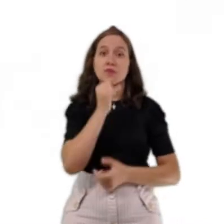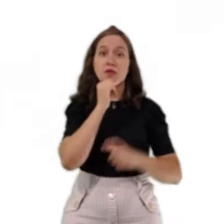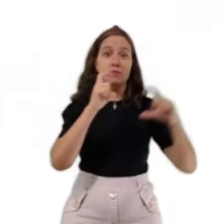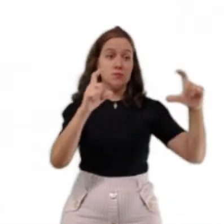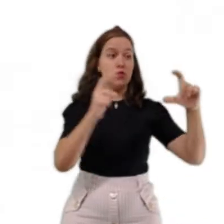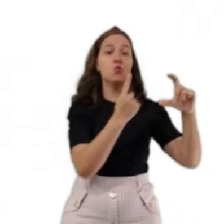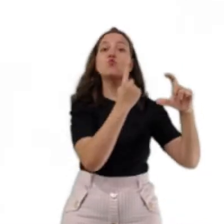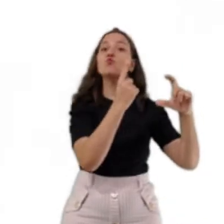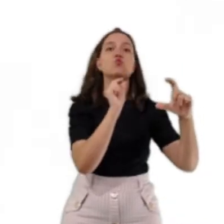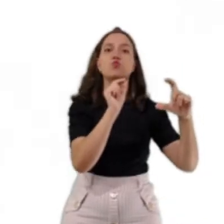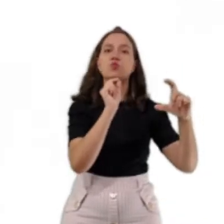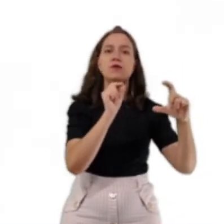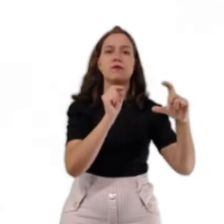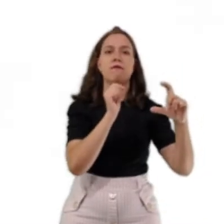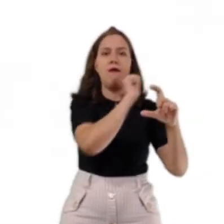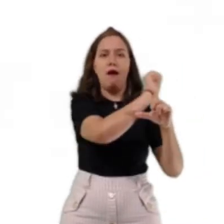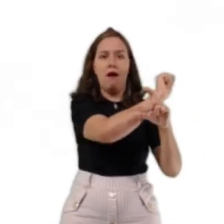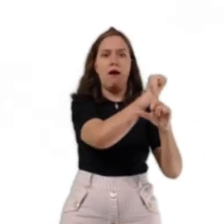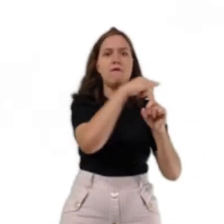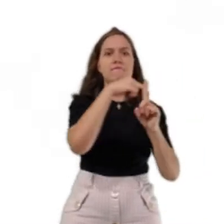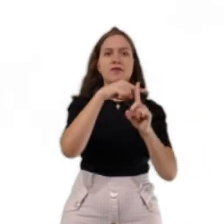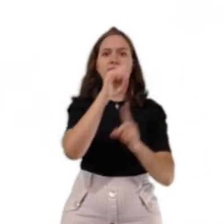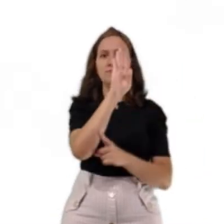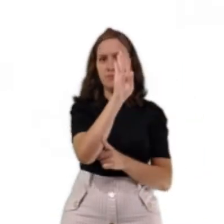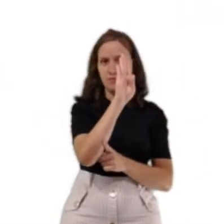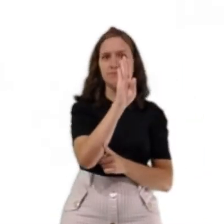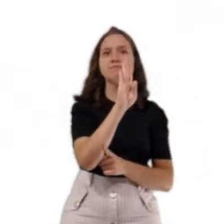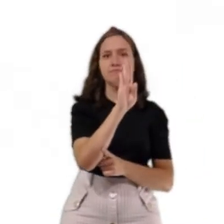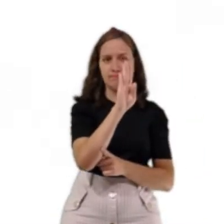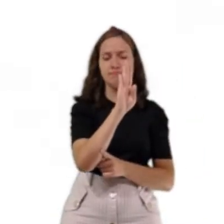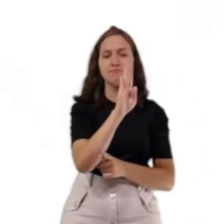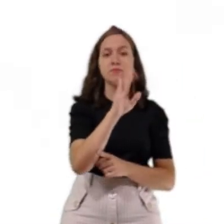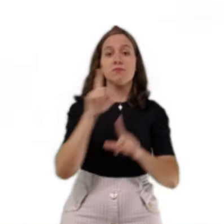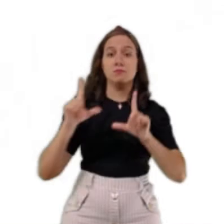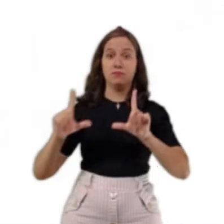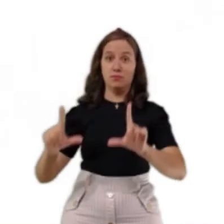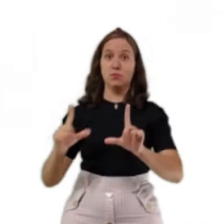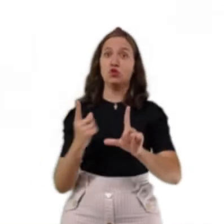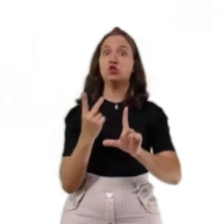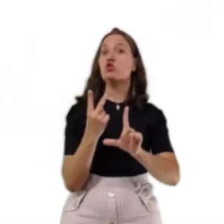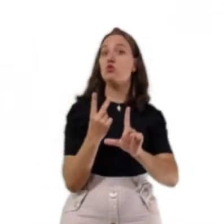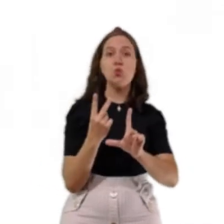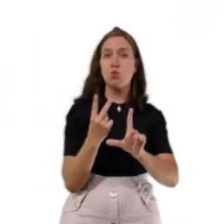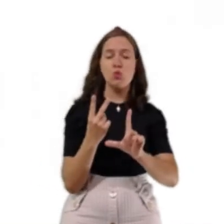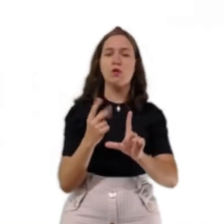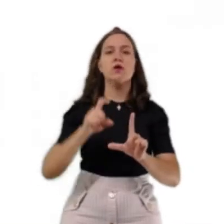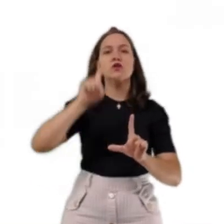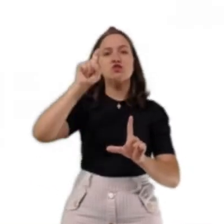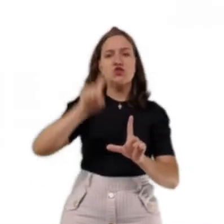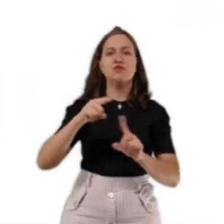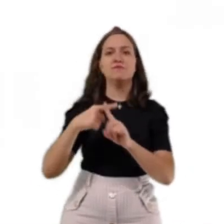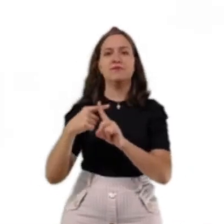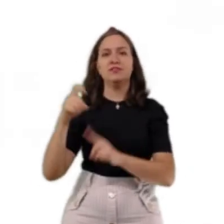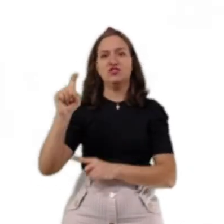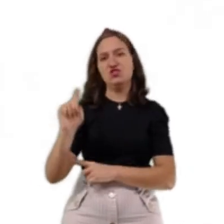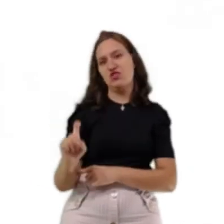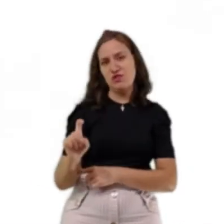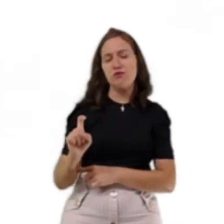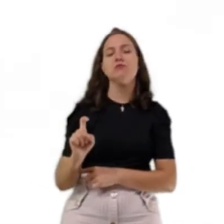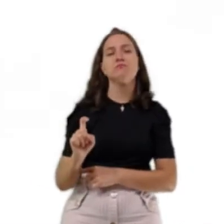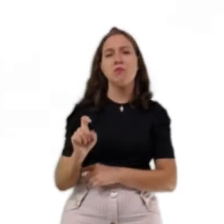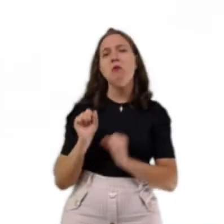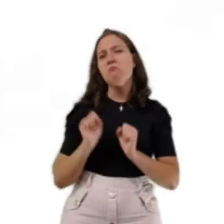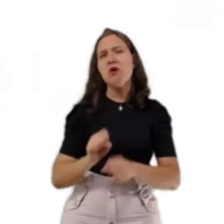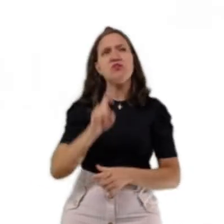a vezes B ou seja saber a área da figura 2 é XX que